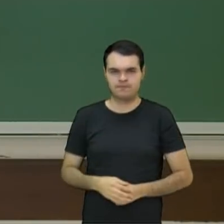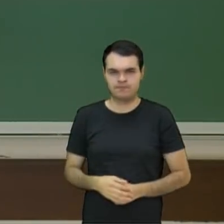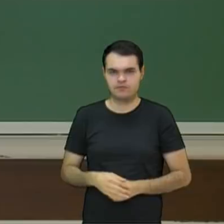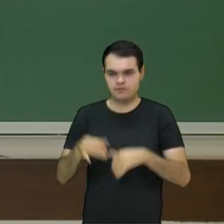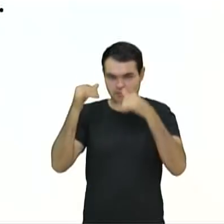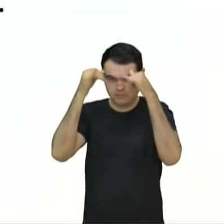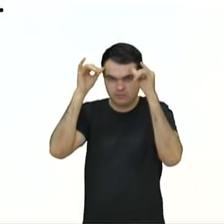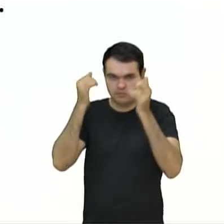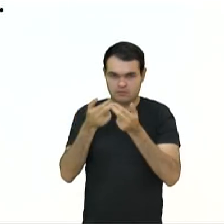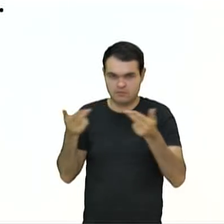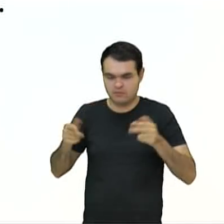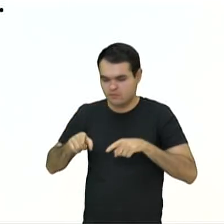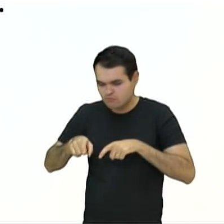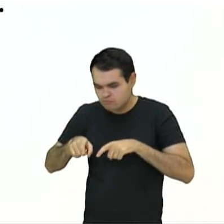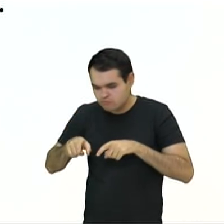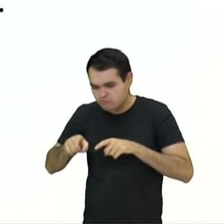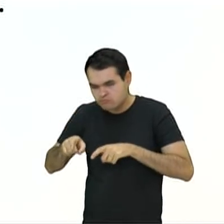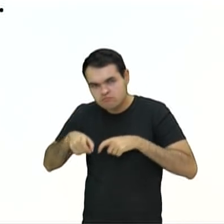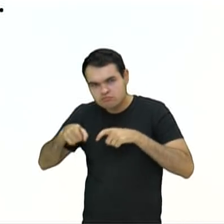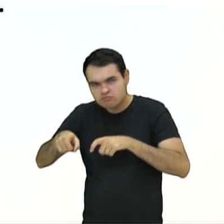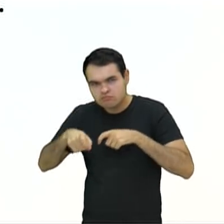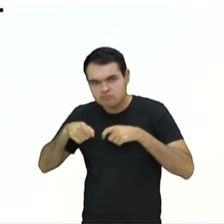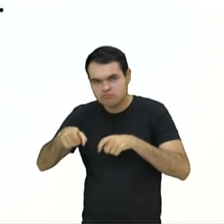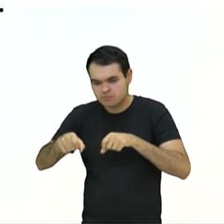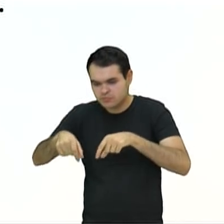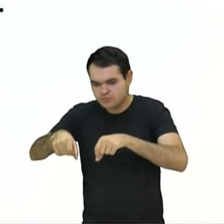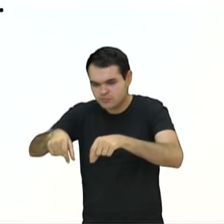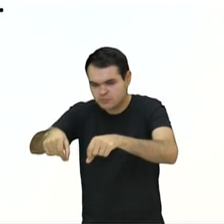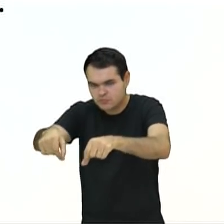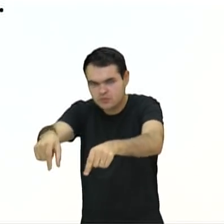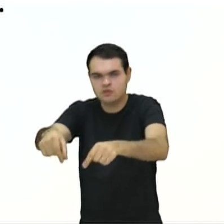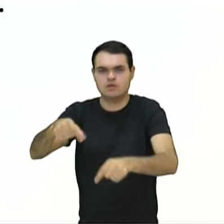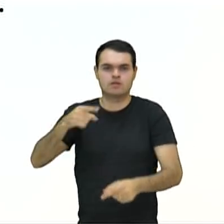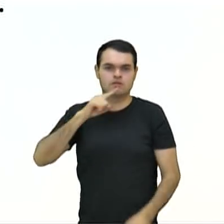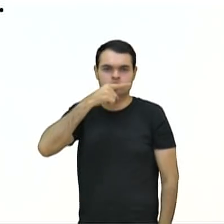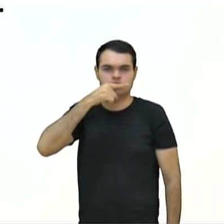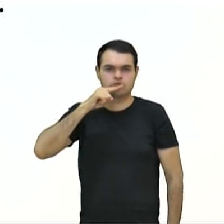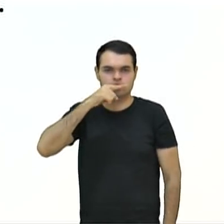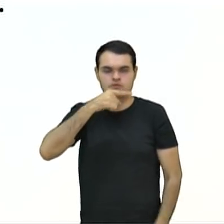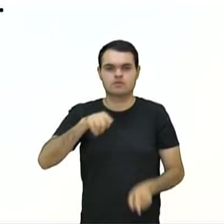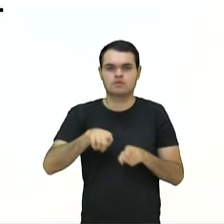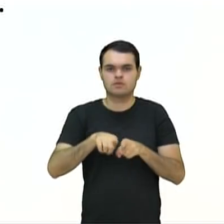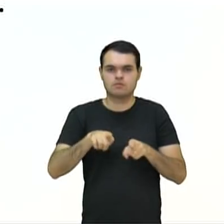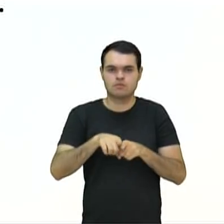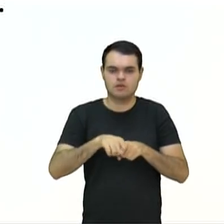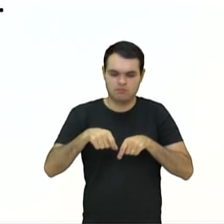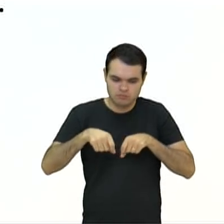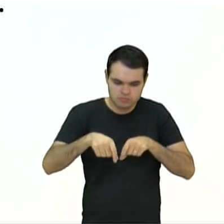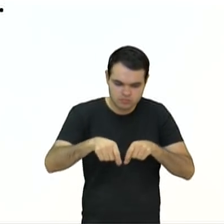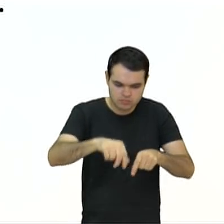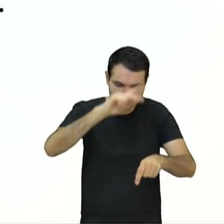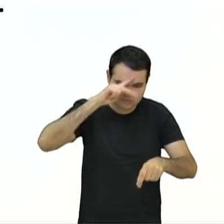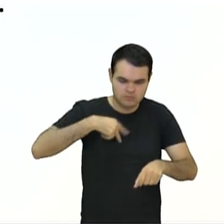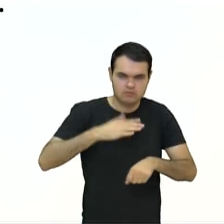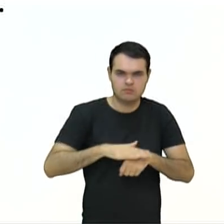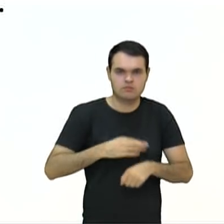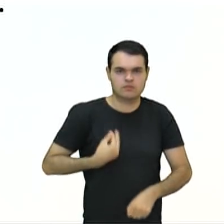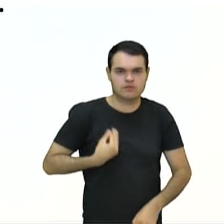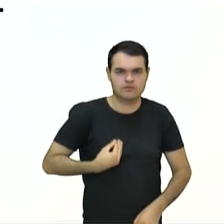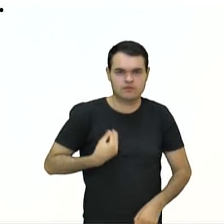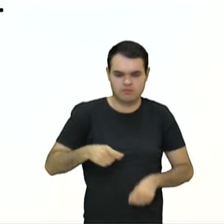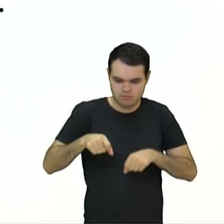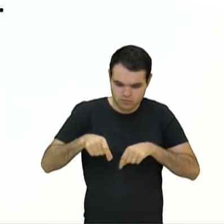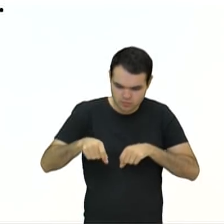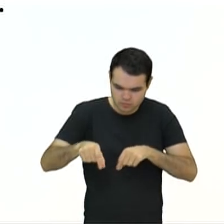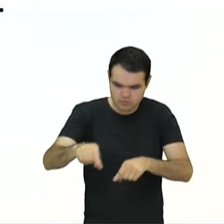de animais, também o cultivo da cana-de-açúcar, a agricultura de subsistência e a produção. Então, cultiva lá, planta